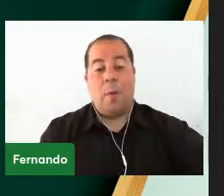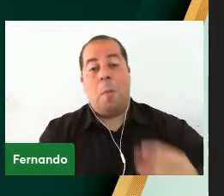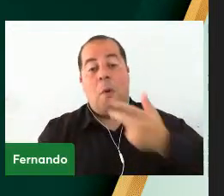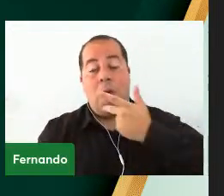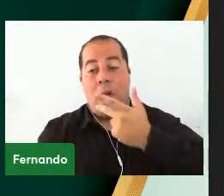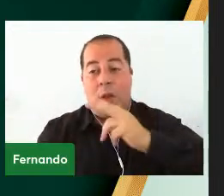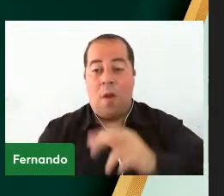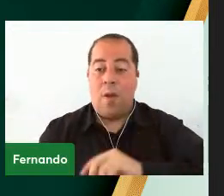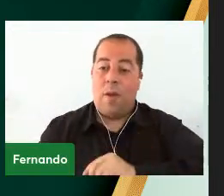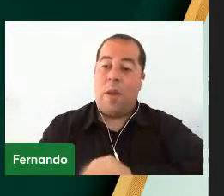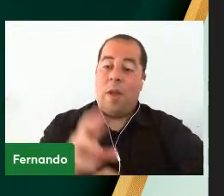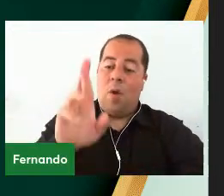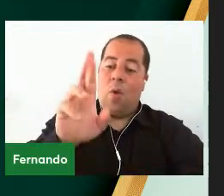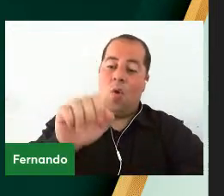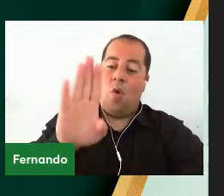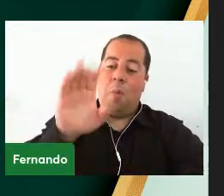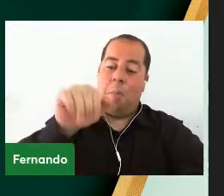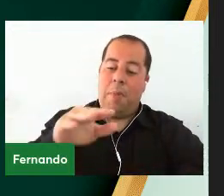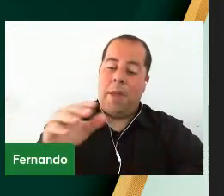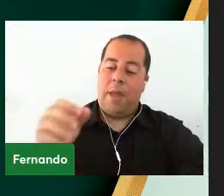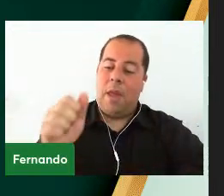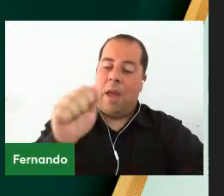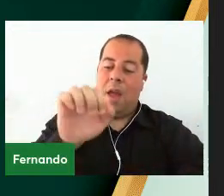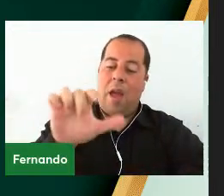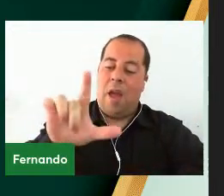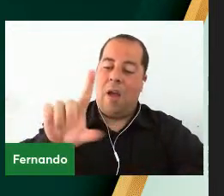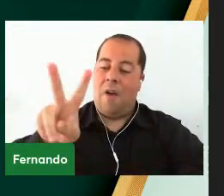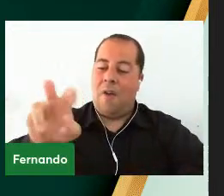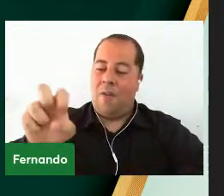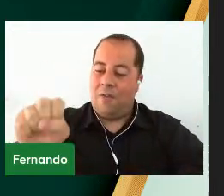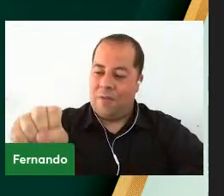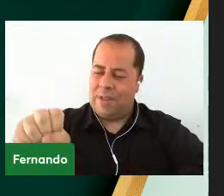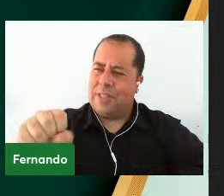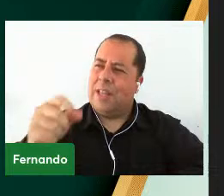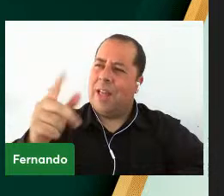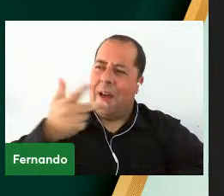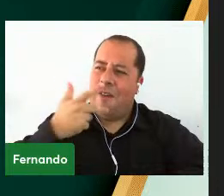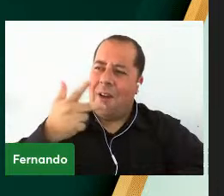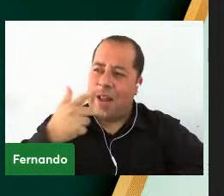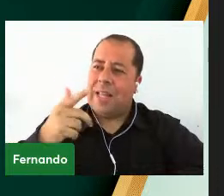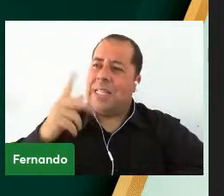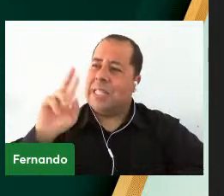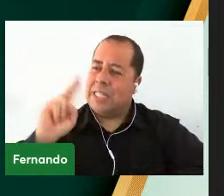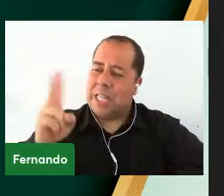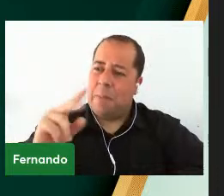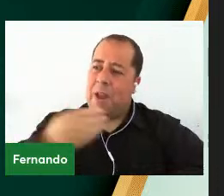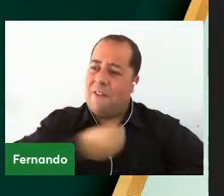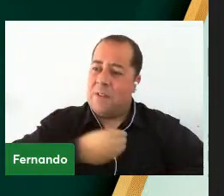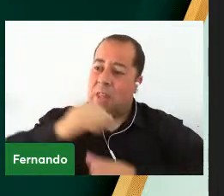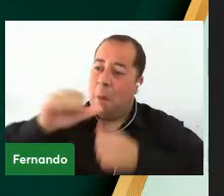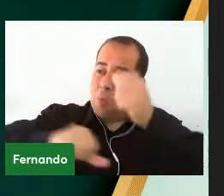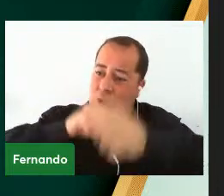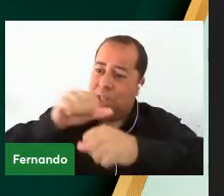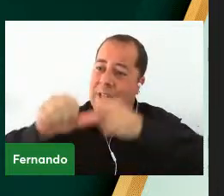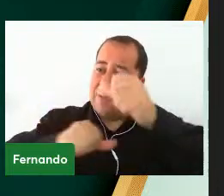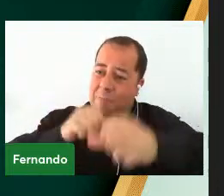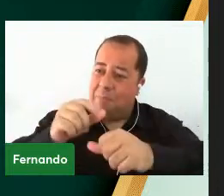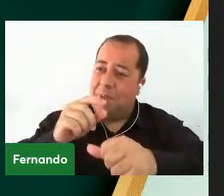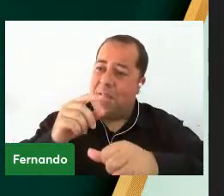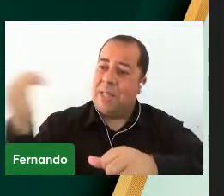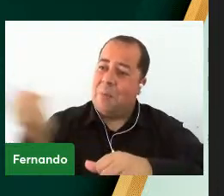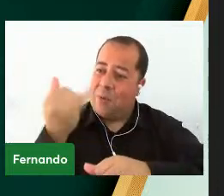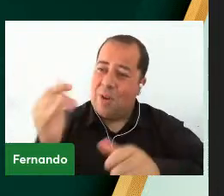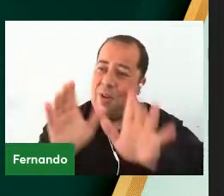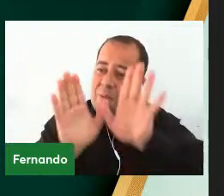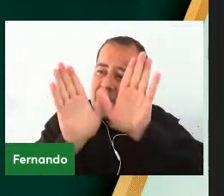haverá borboletas se a vida não passar por longas e silenciosas metamorfoses. Sendo assim, aproveitem as metamorfoses da